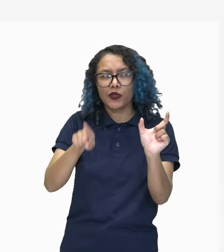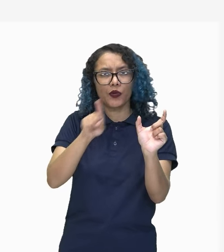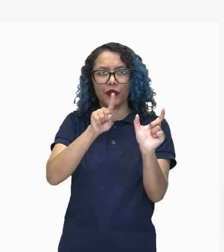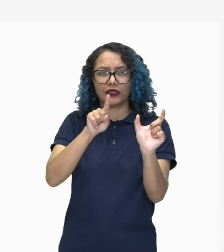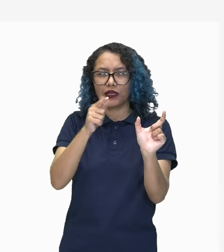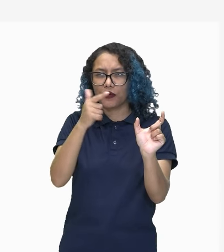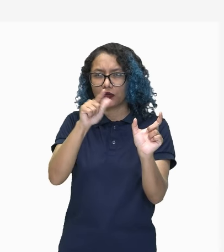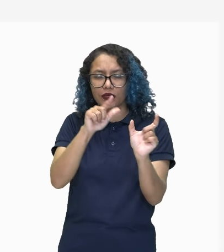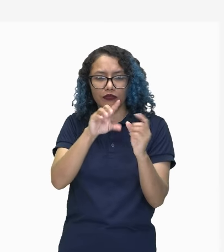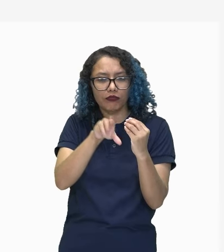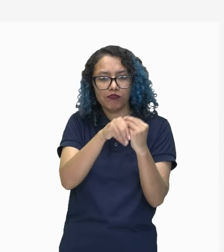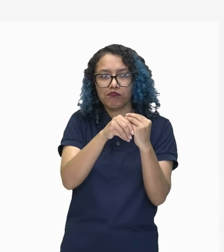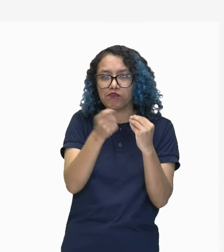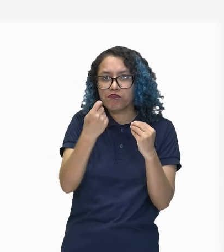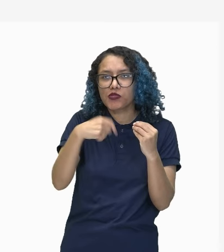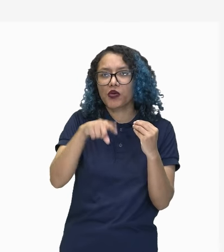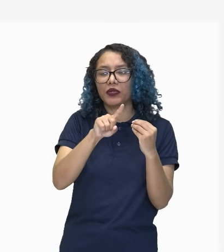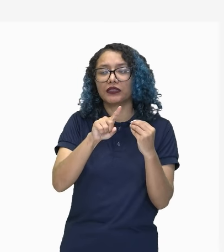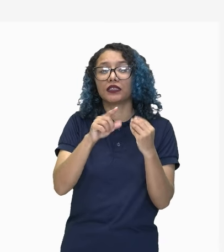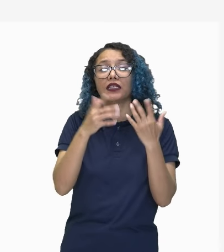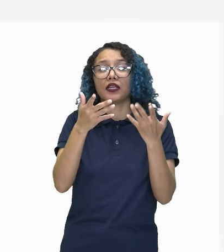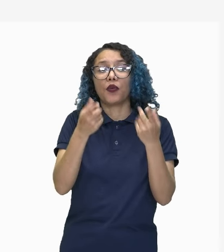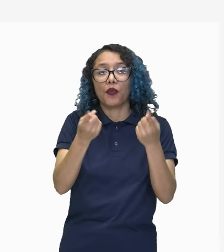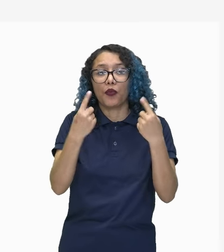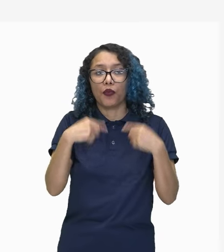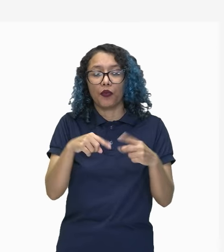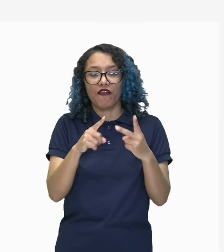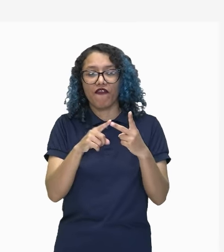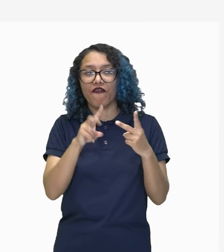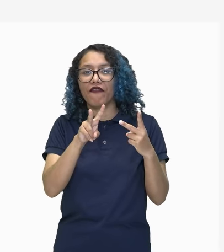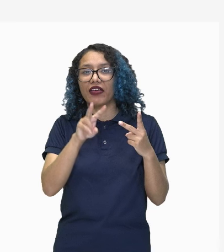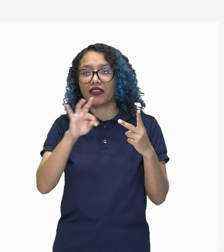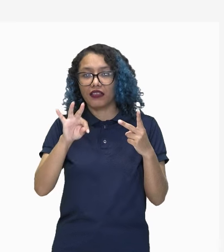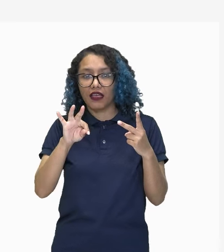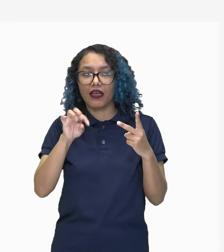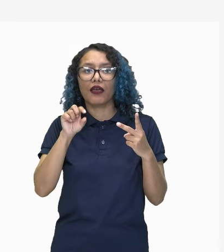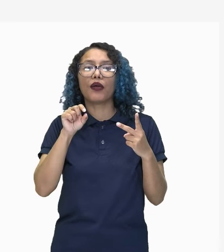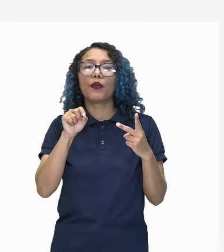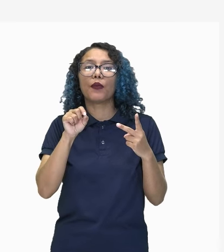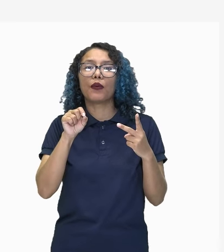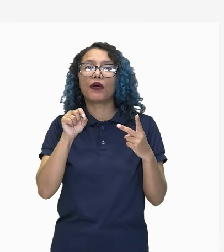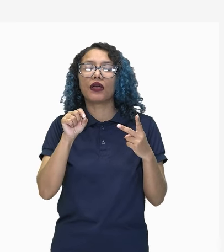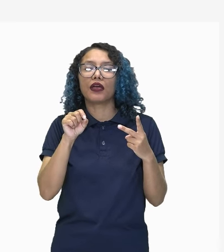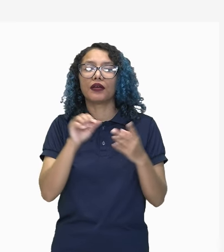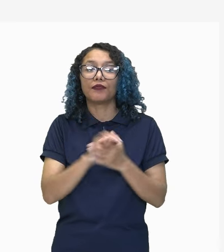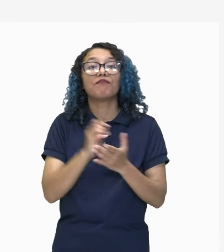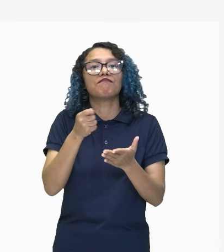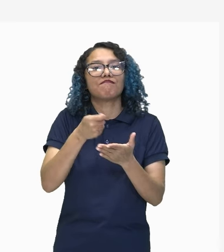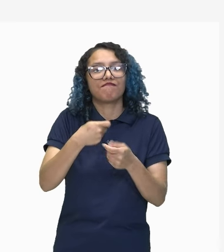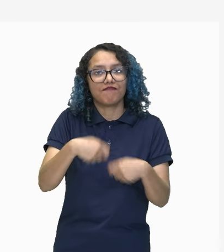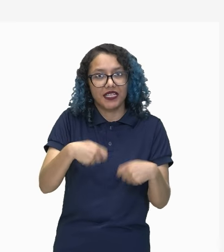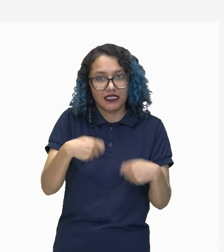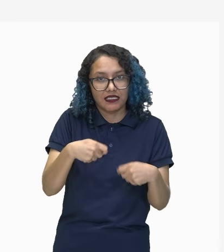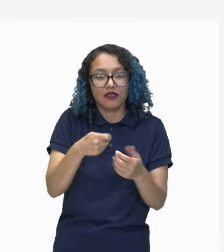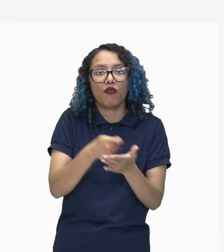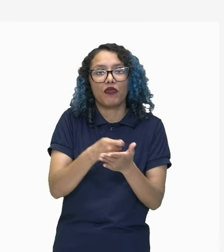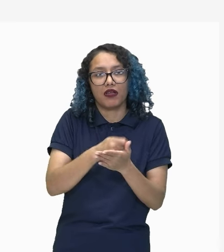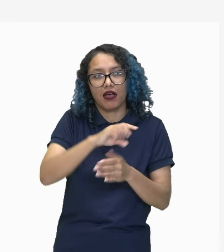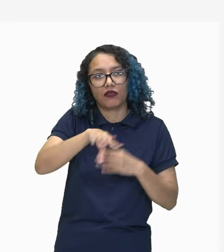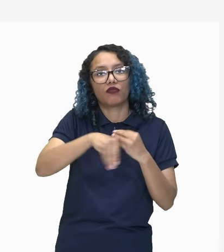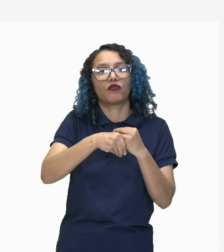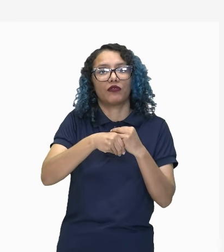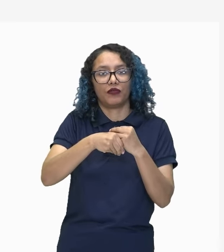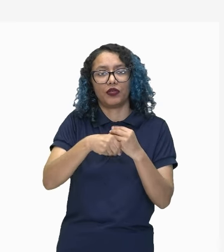complemento, o verbo transitivo é aquele que precisa de complemento